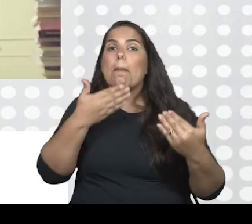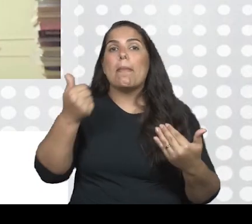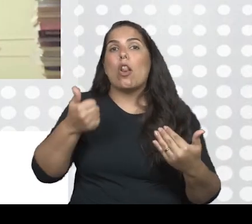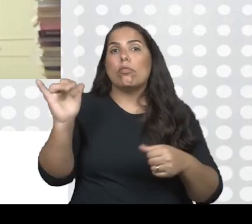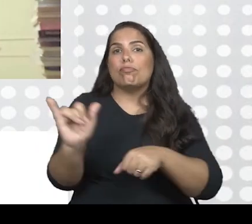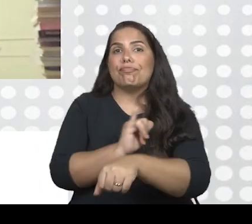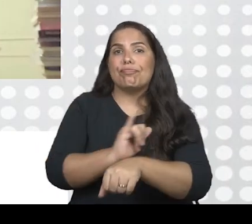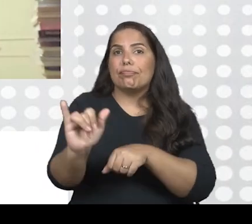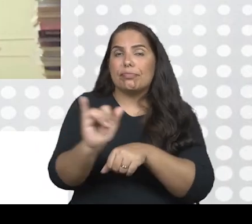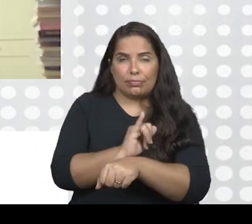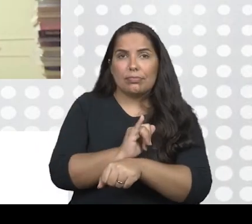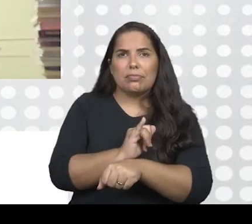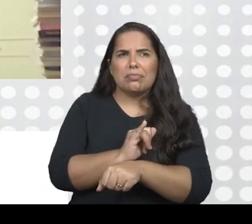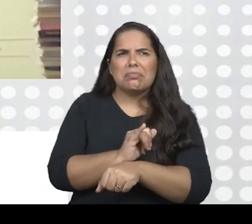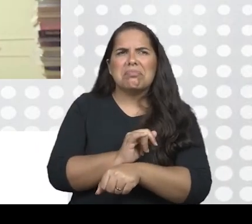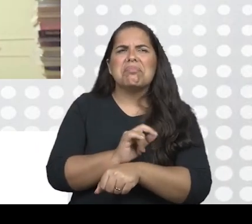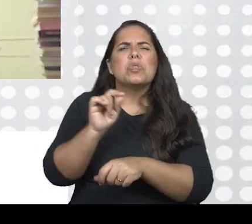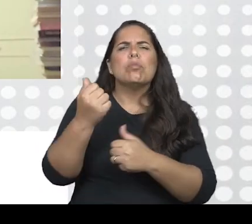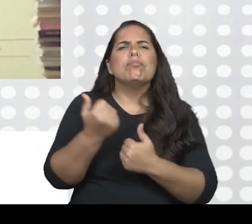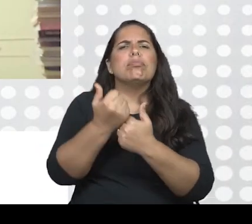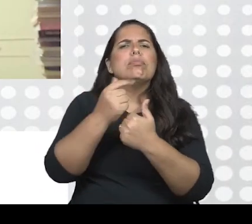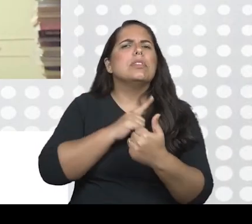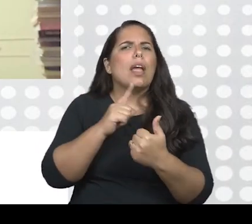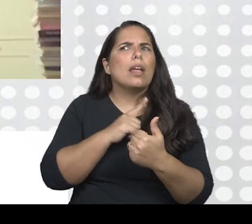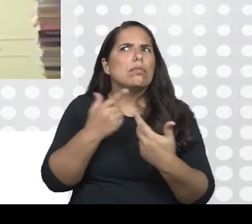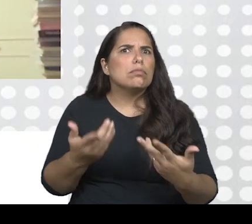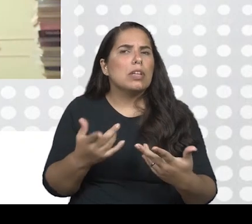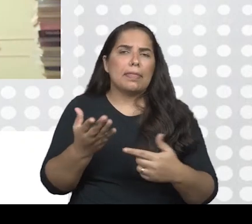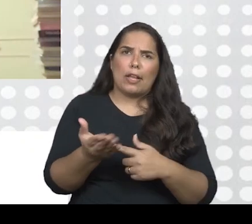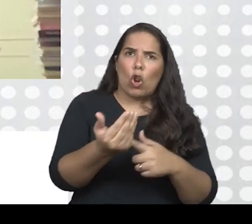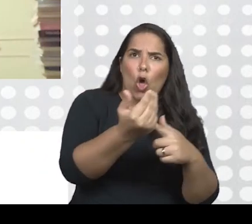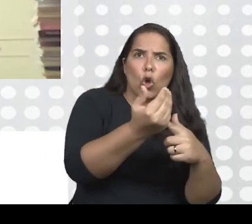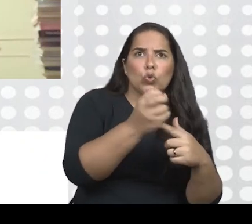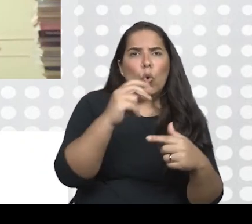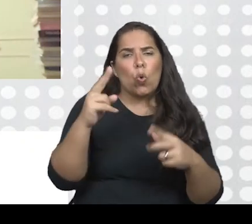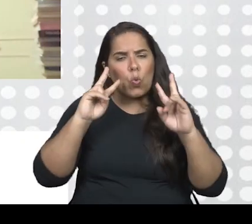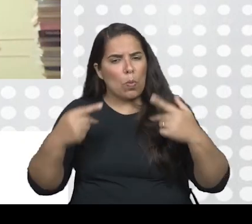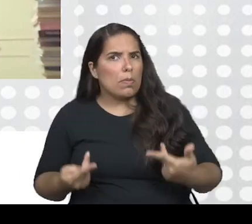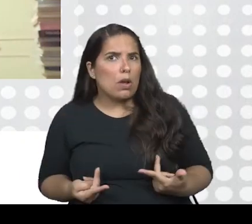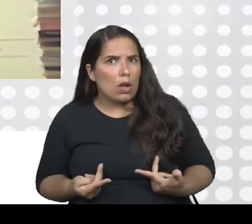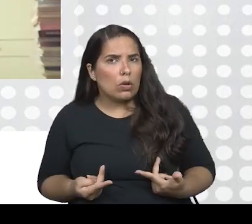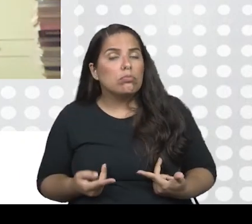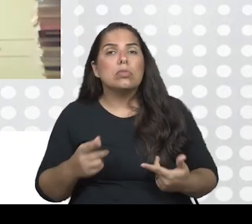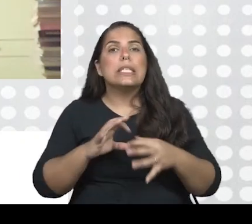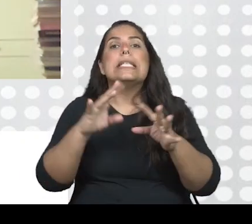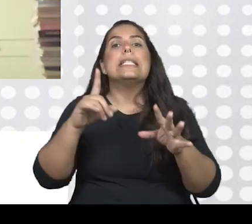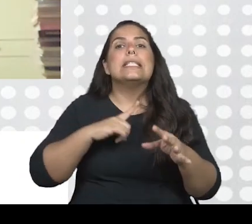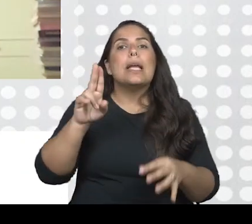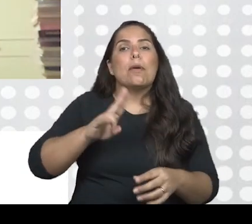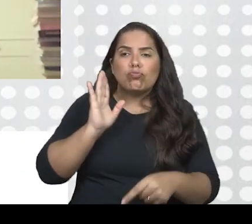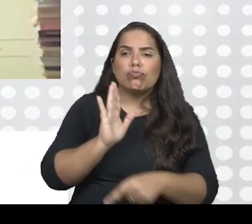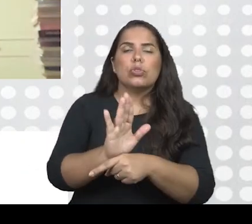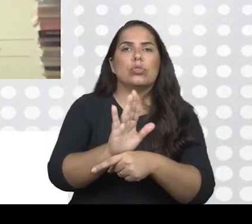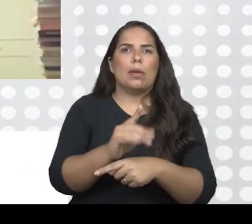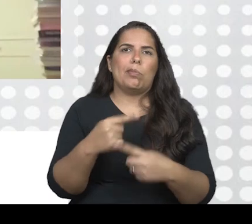melhores estratégias, que suportes eu tenho, sejam eles tecnológicos ou humanos, disponíveis para